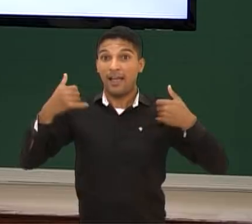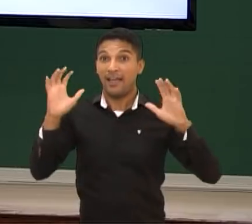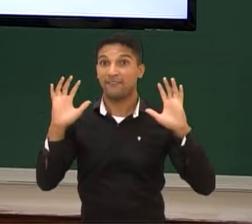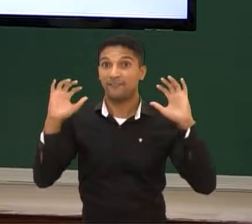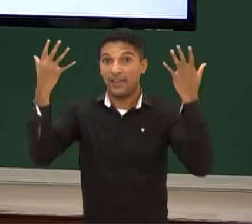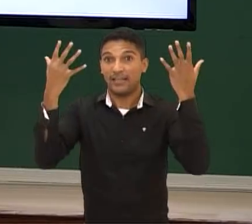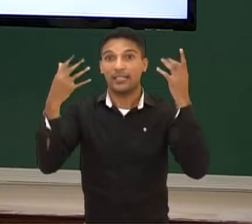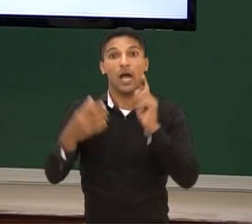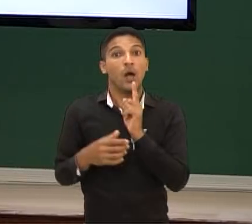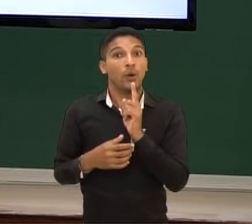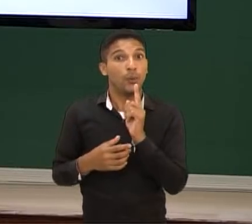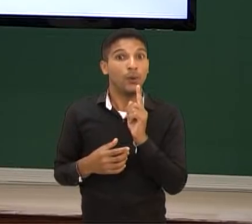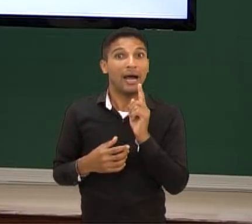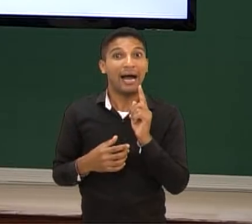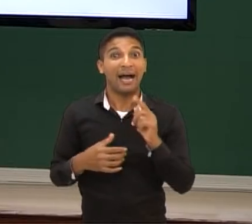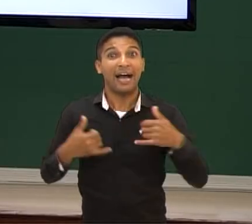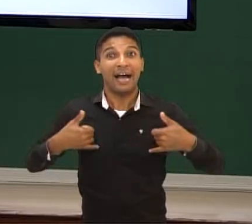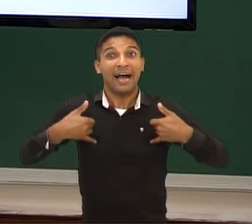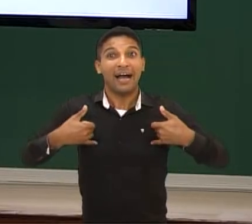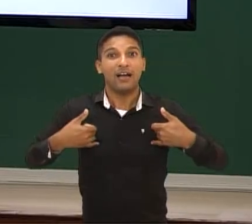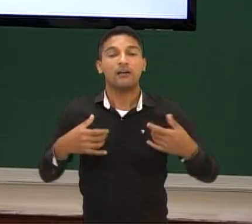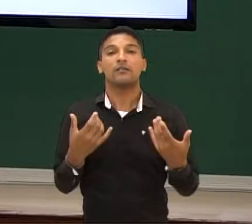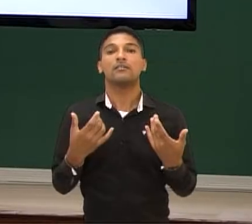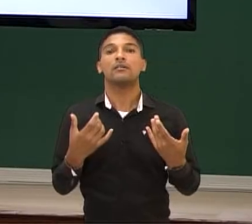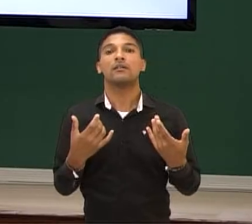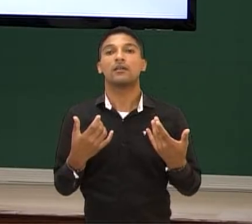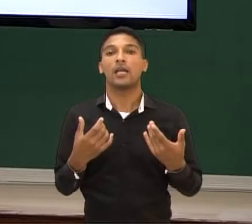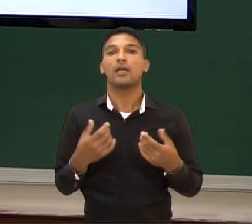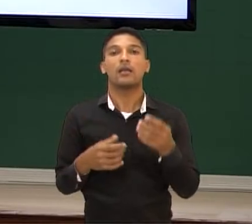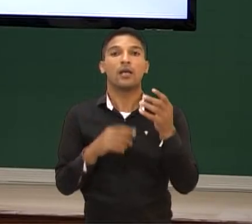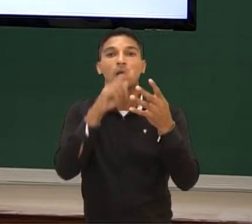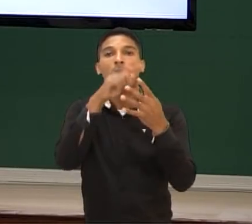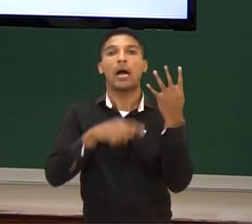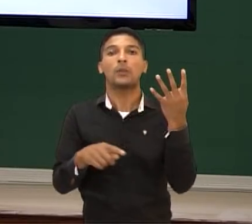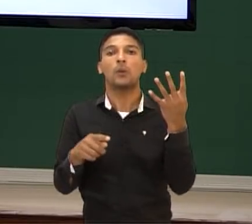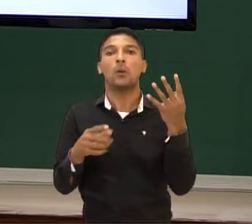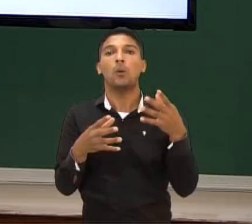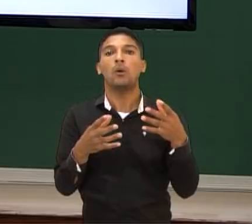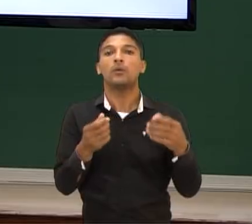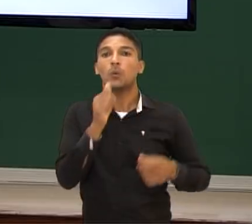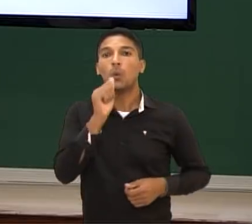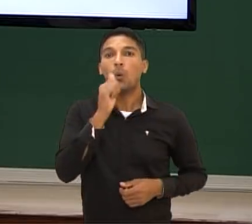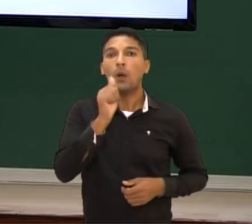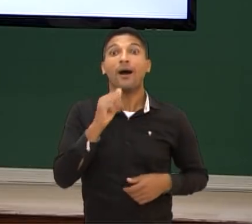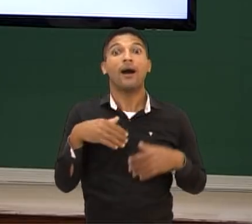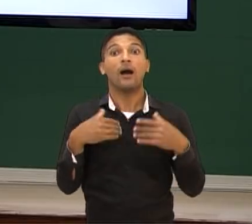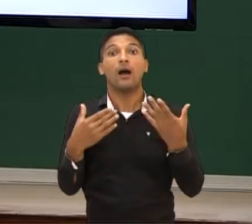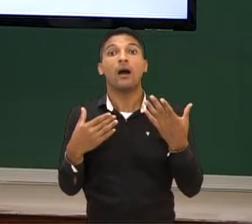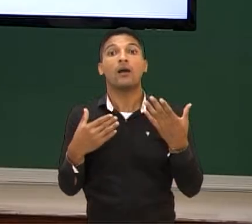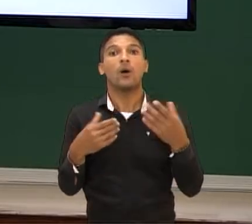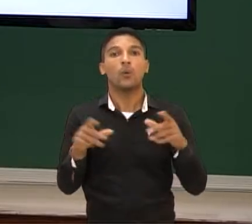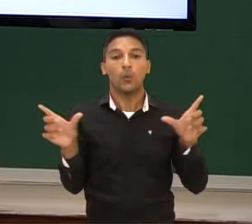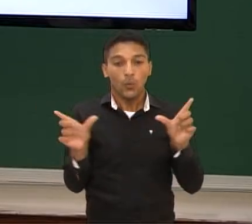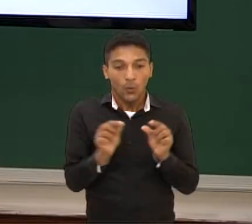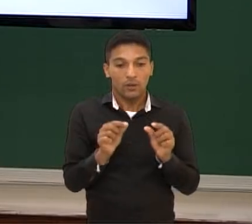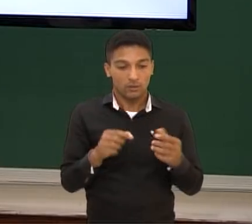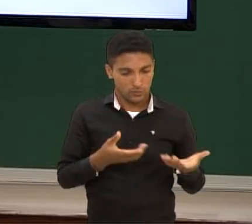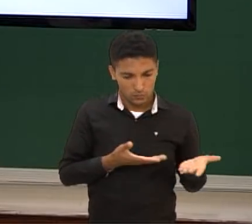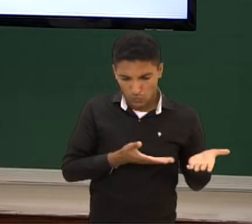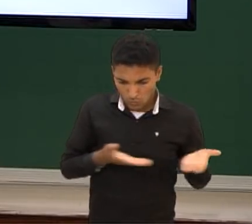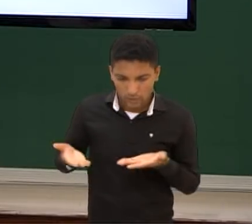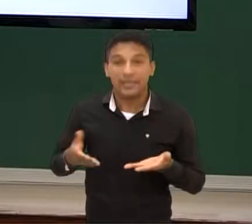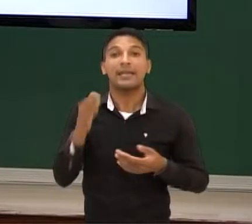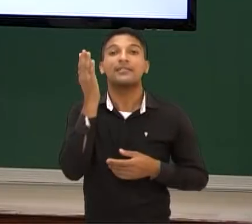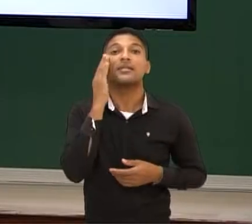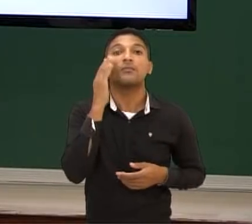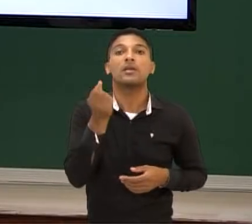4/5. Mas é importante eu saber quantas unidades vão em cada uma dessas caixas. Então, como que fica mais